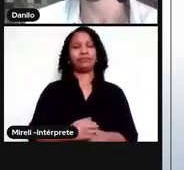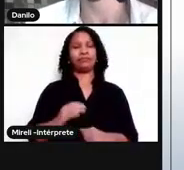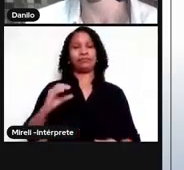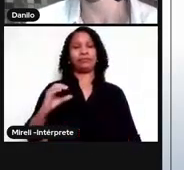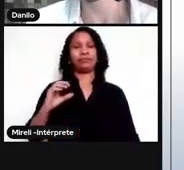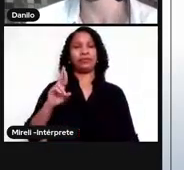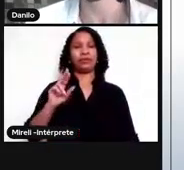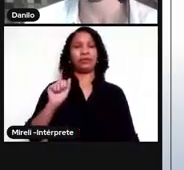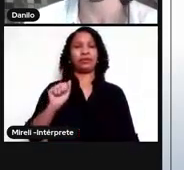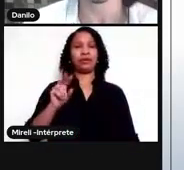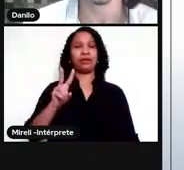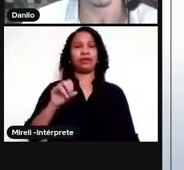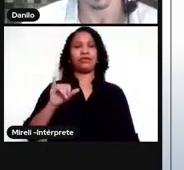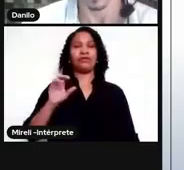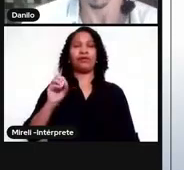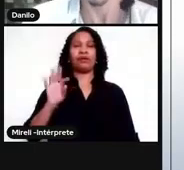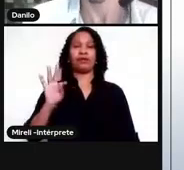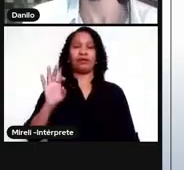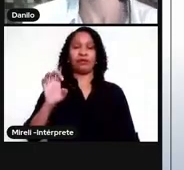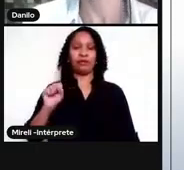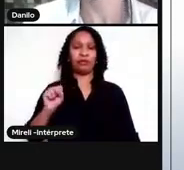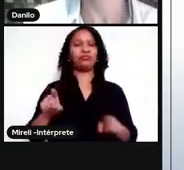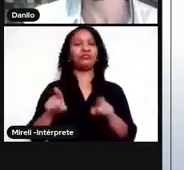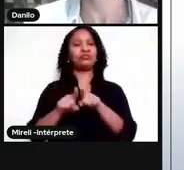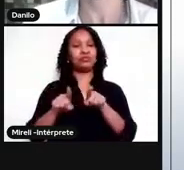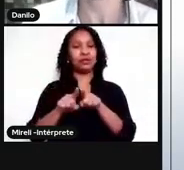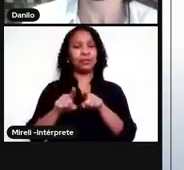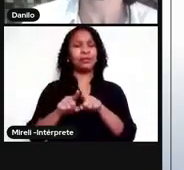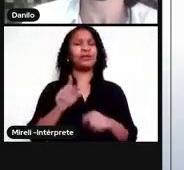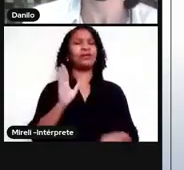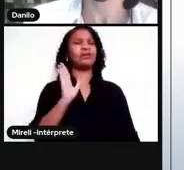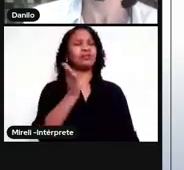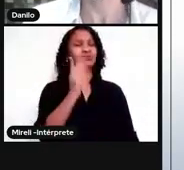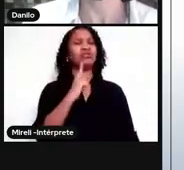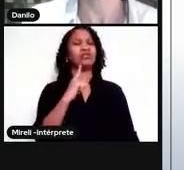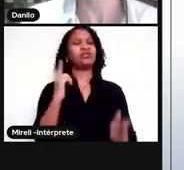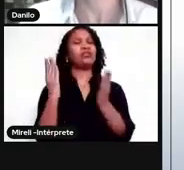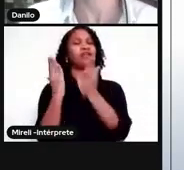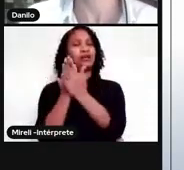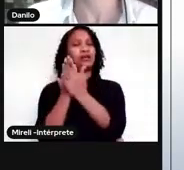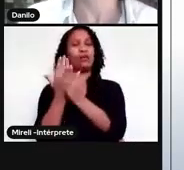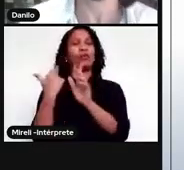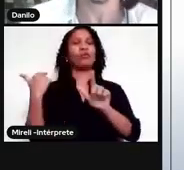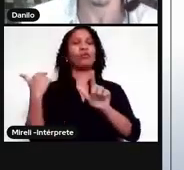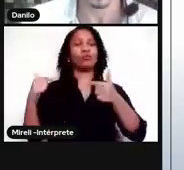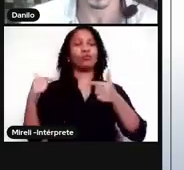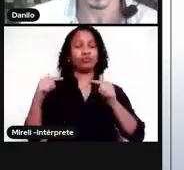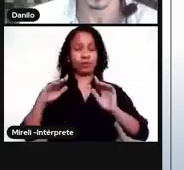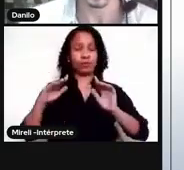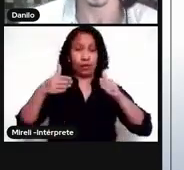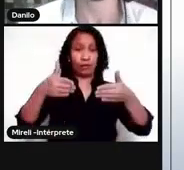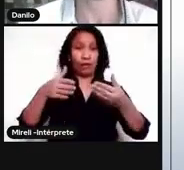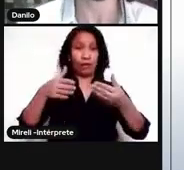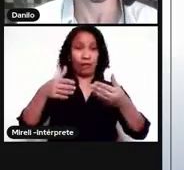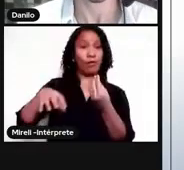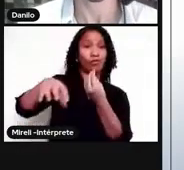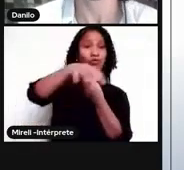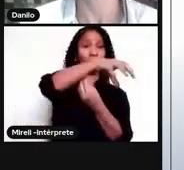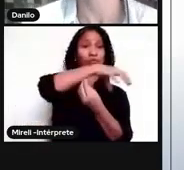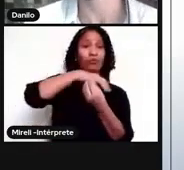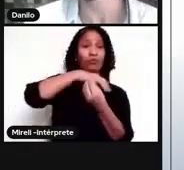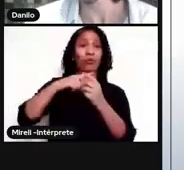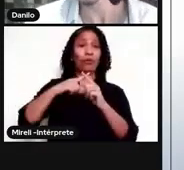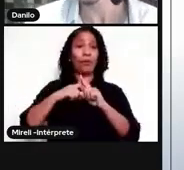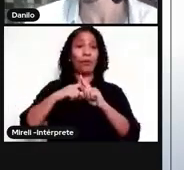também, fungos clavarioides, e as Ascomycota. Então, já existem trabalhos com fungos, embora para fungos poroides ainda não.